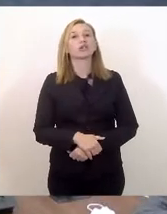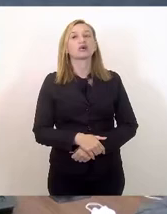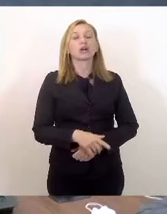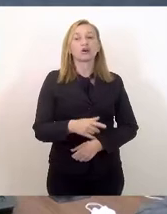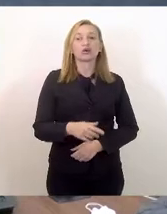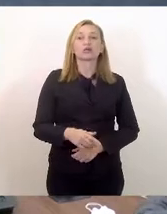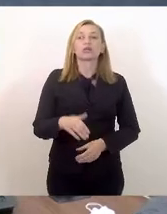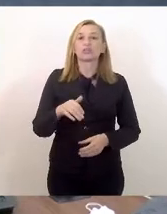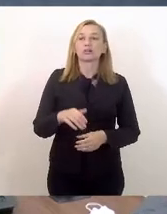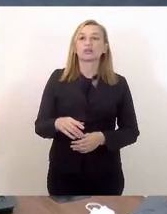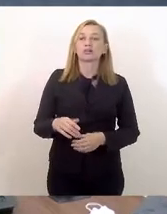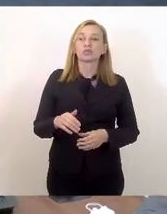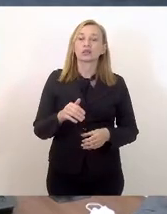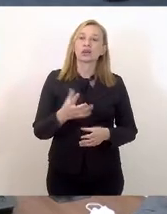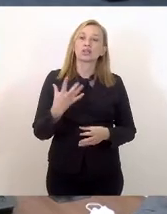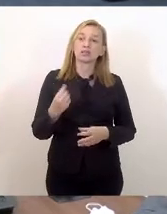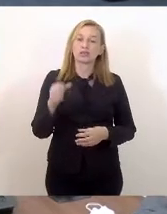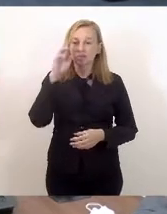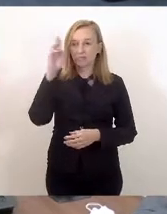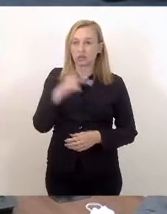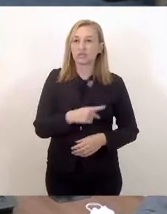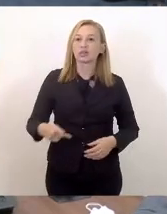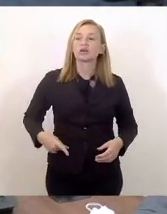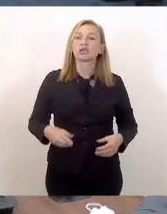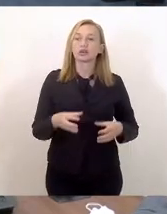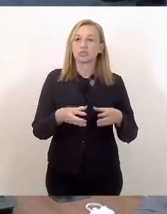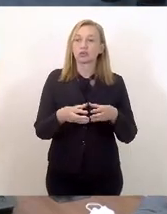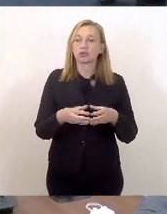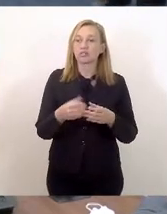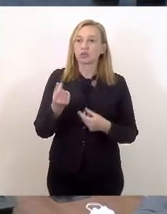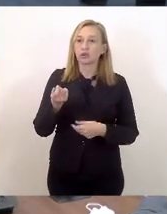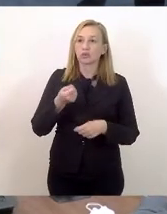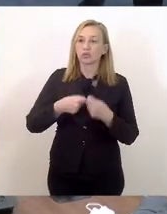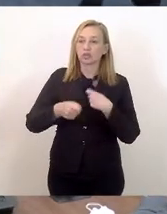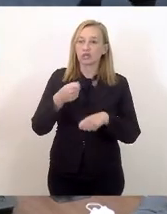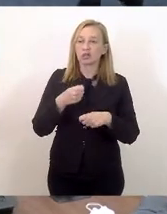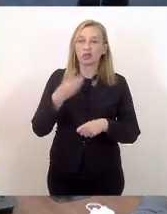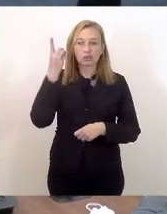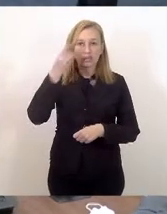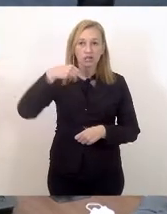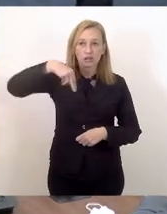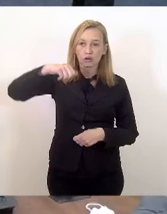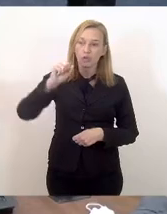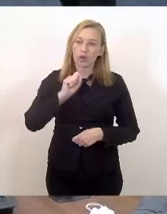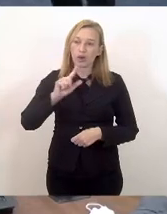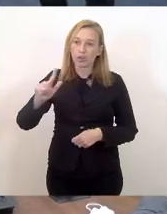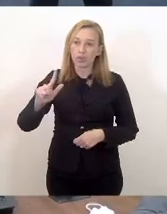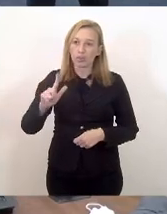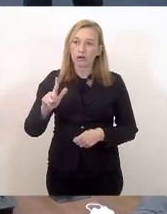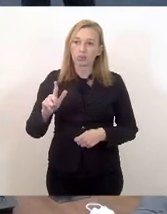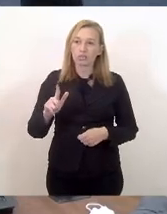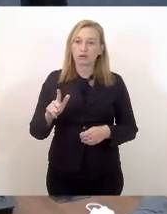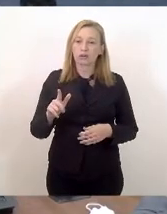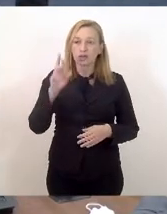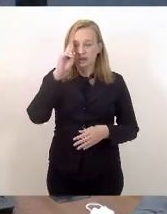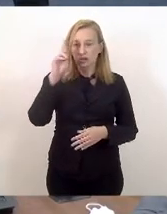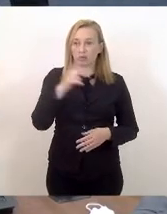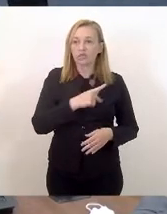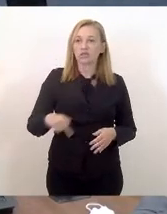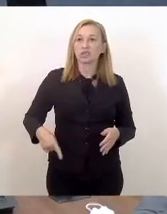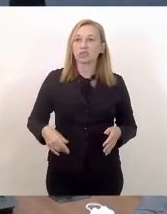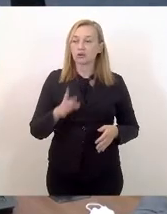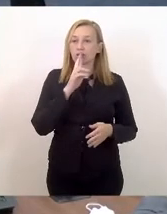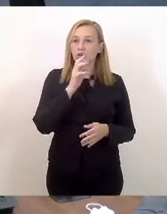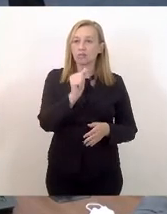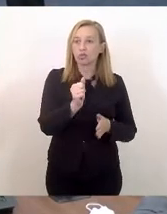parecer favorável. Pela Comissão de Economia, deputado Noel de Carvalho. Presidente, pela ordem, presidente. Deputado Rodrigo Amorim,